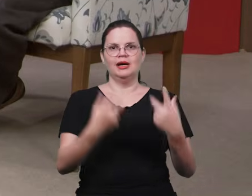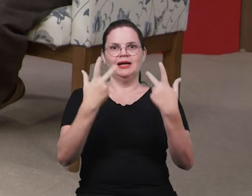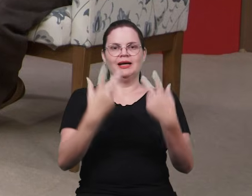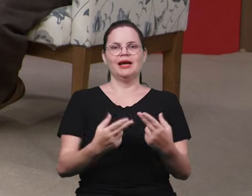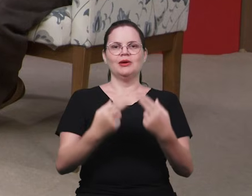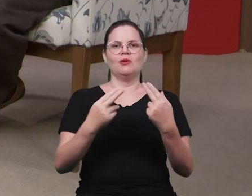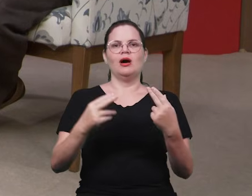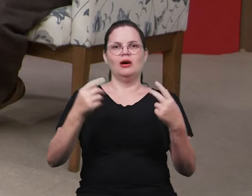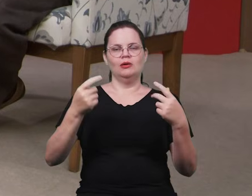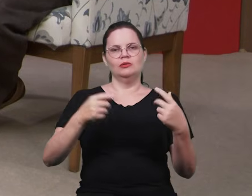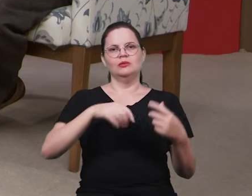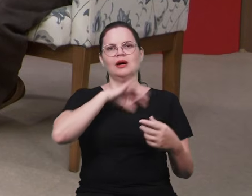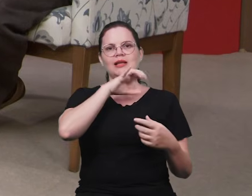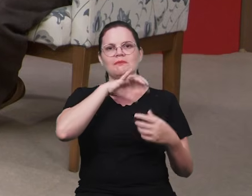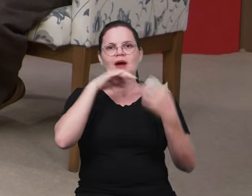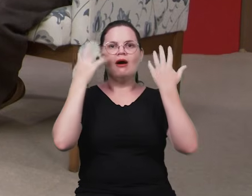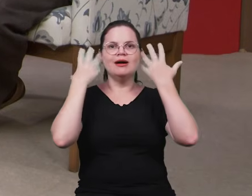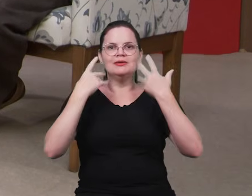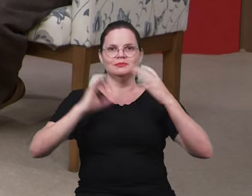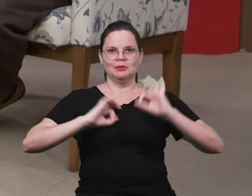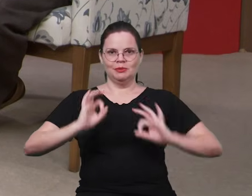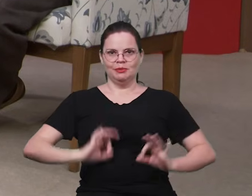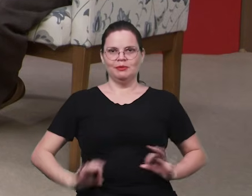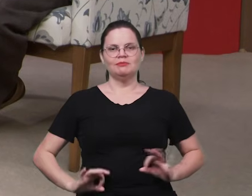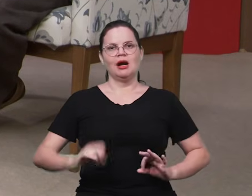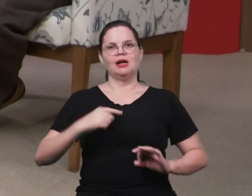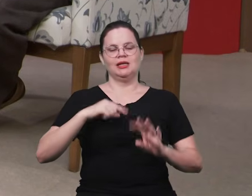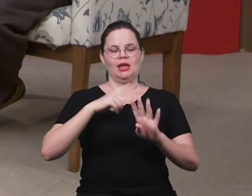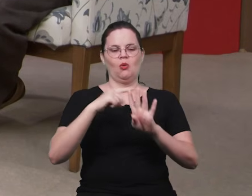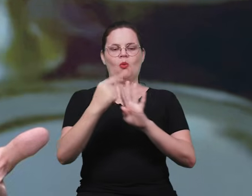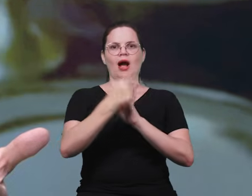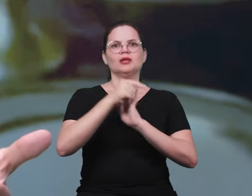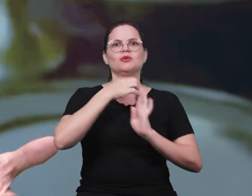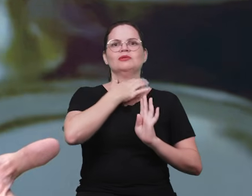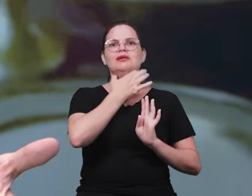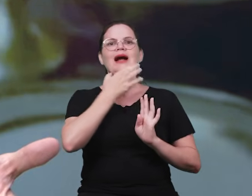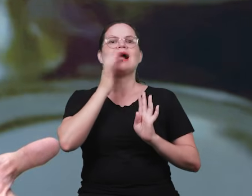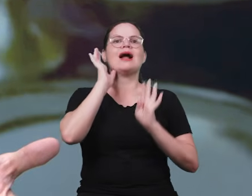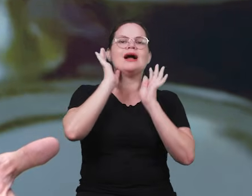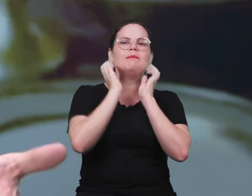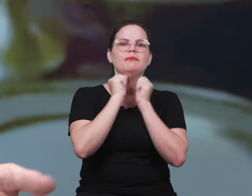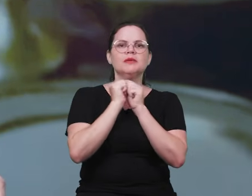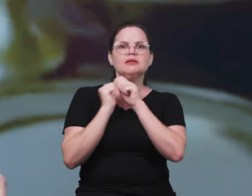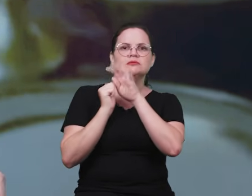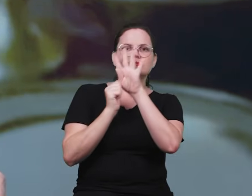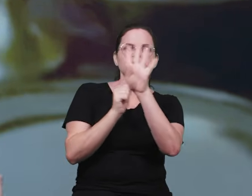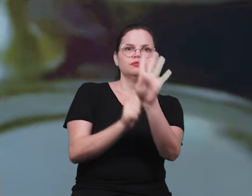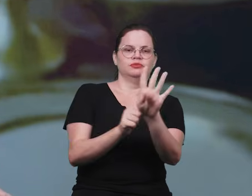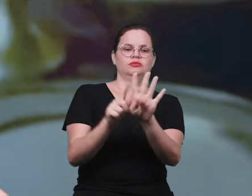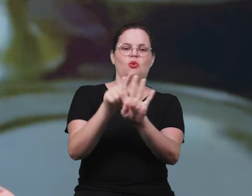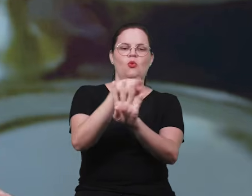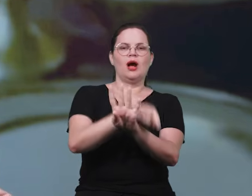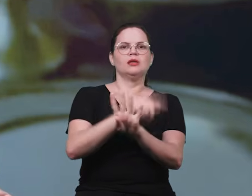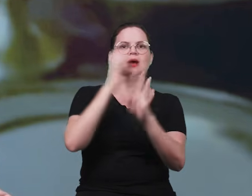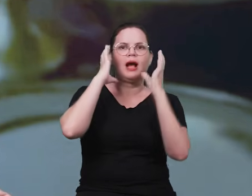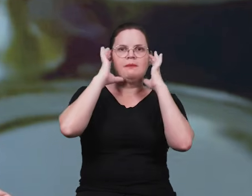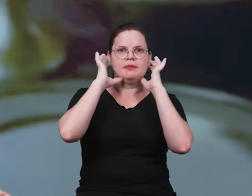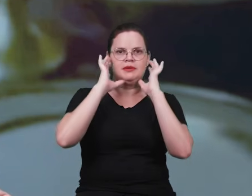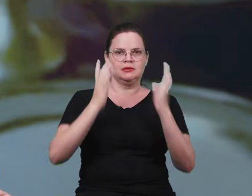Então, você já falou desse último mapa, né, que apresentou o Império